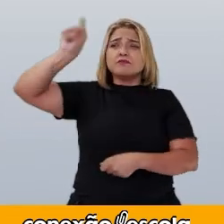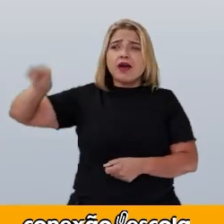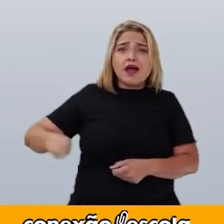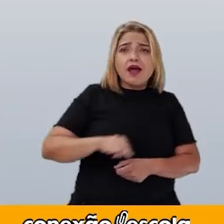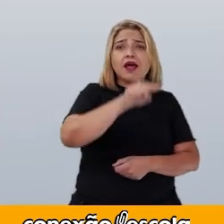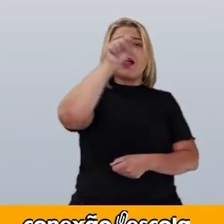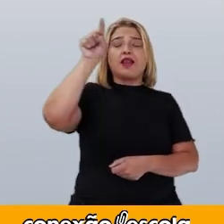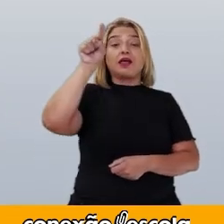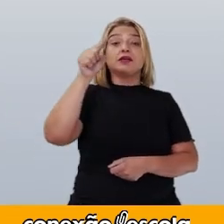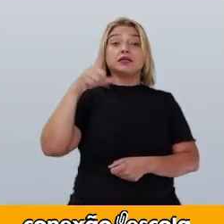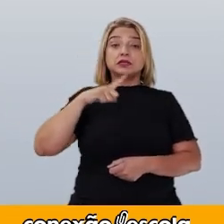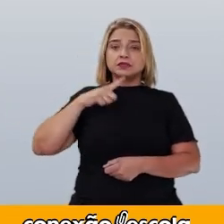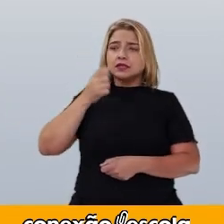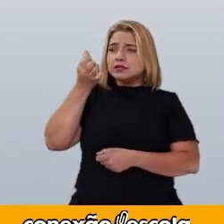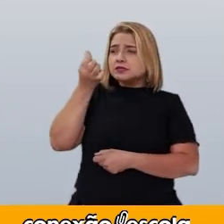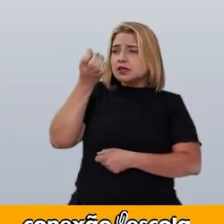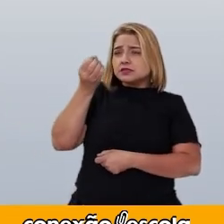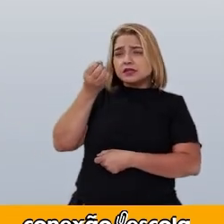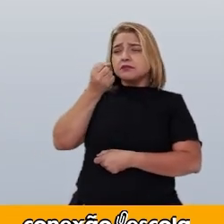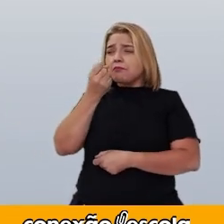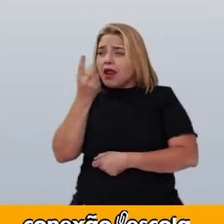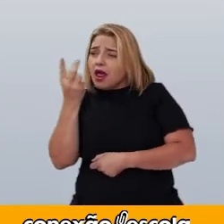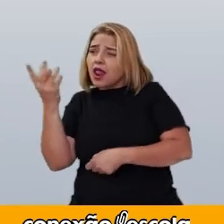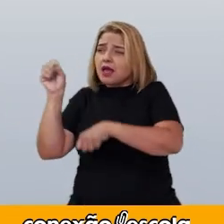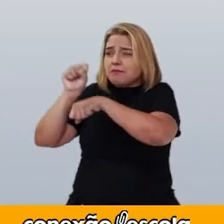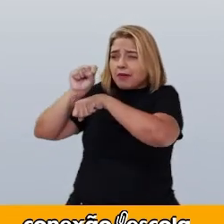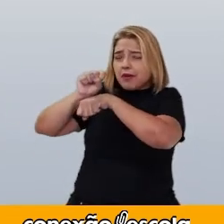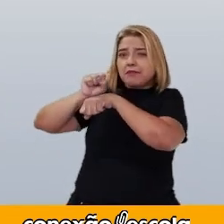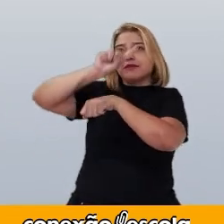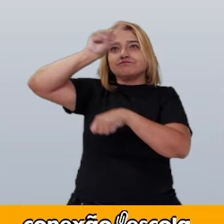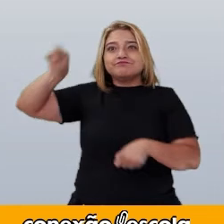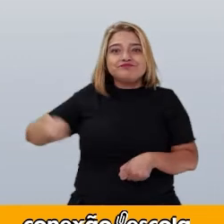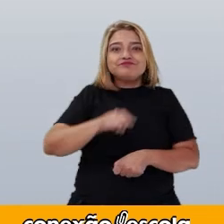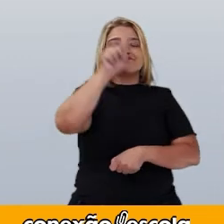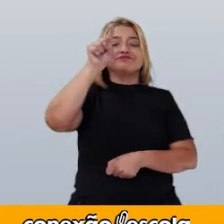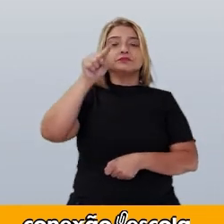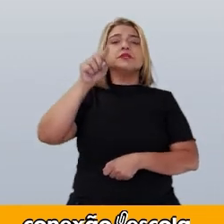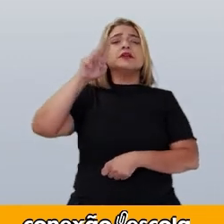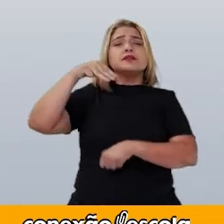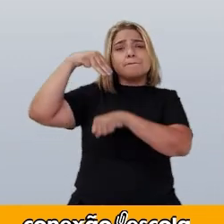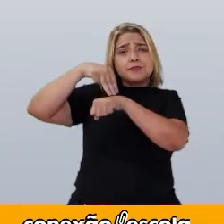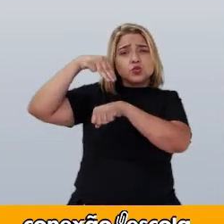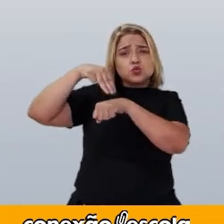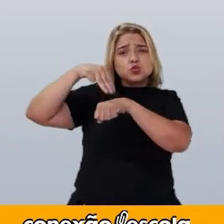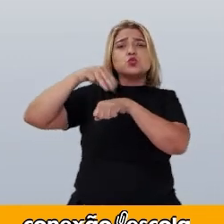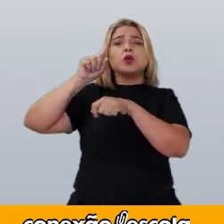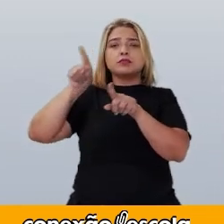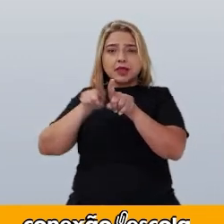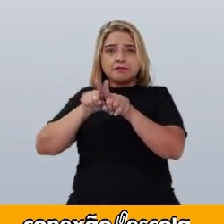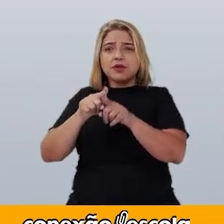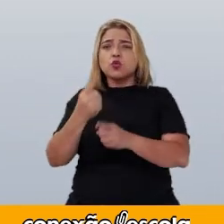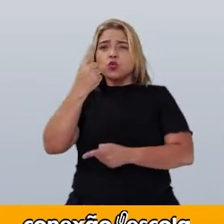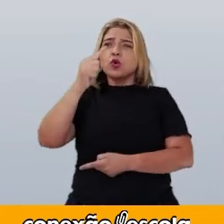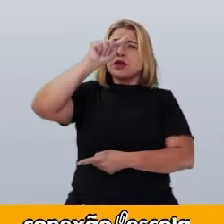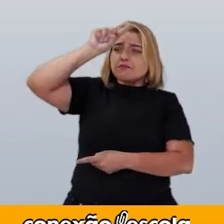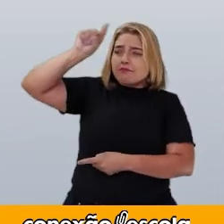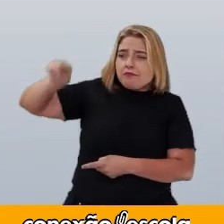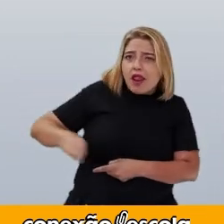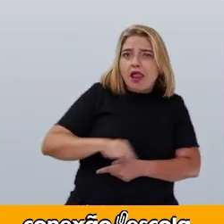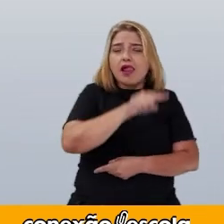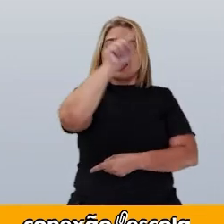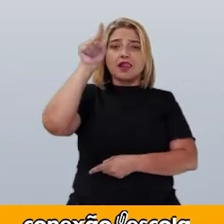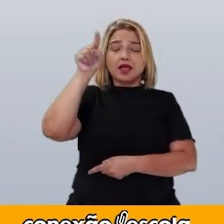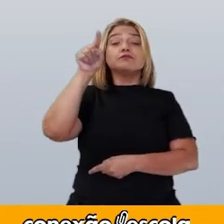a cada 60 segundos, o dos minutos, uma volta completa a cada 60 minutos